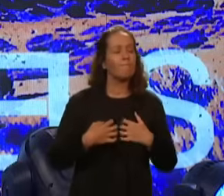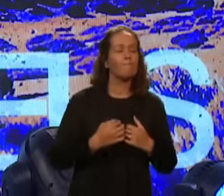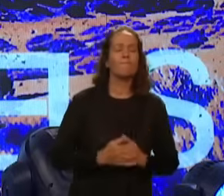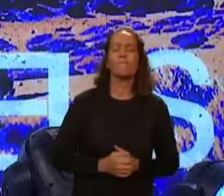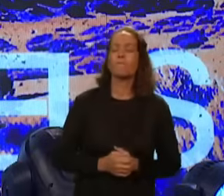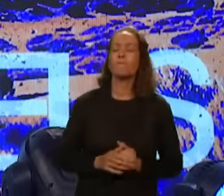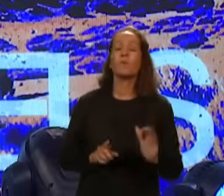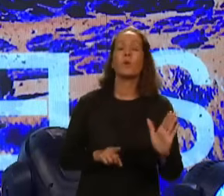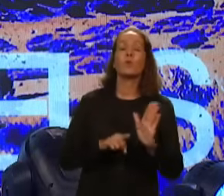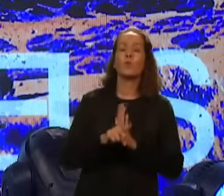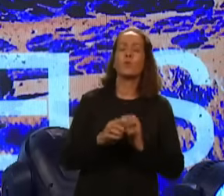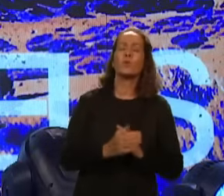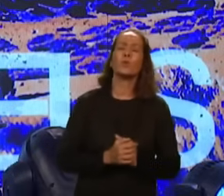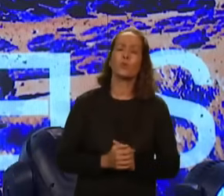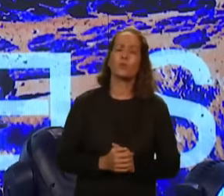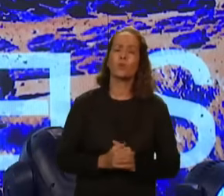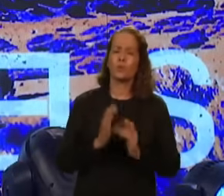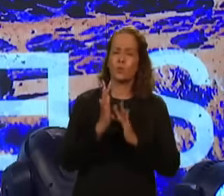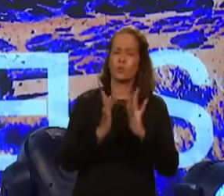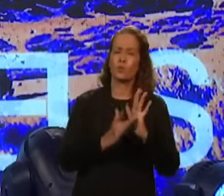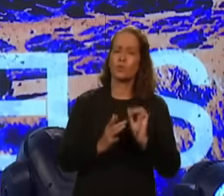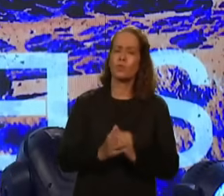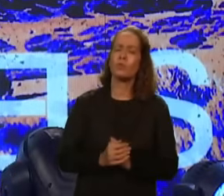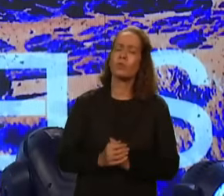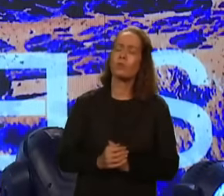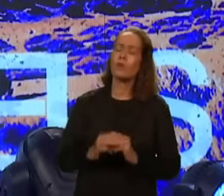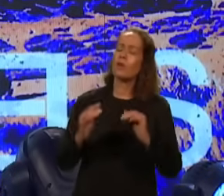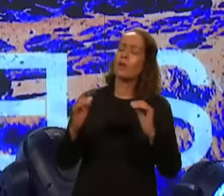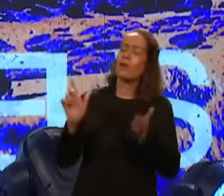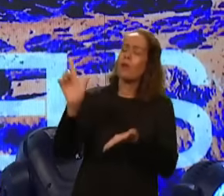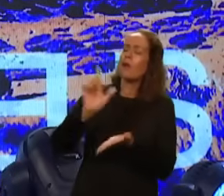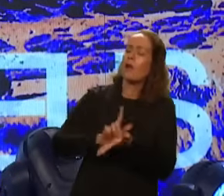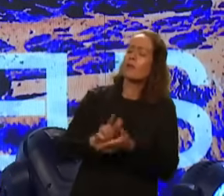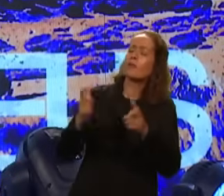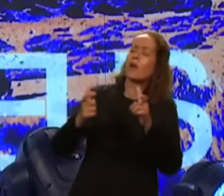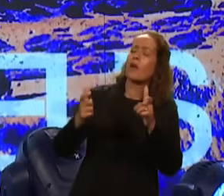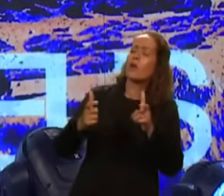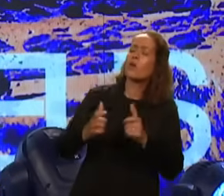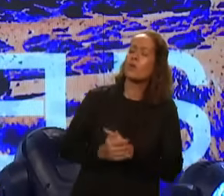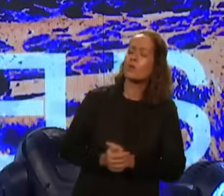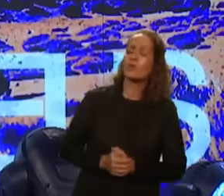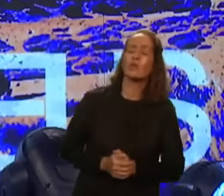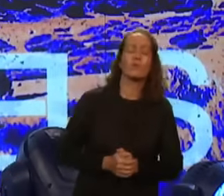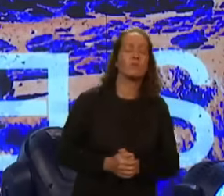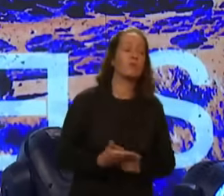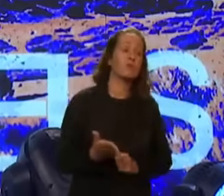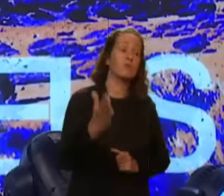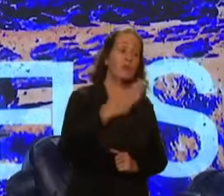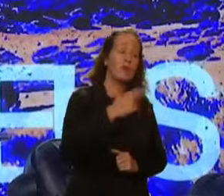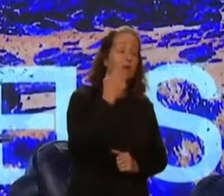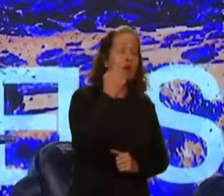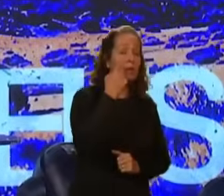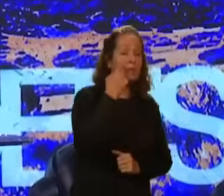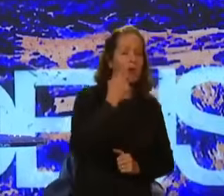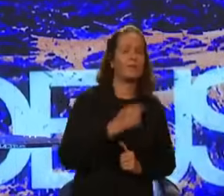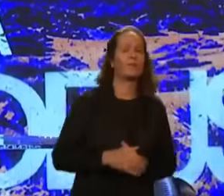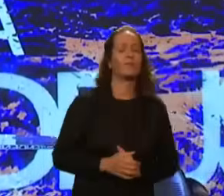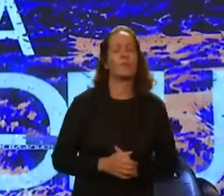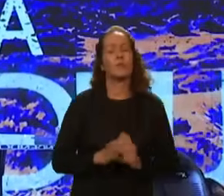colocaram? Perguntou ele. Vem e vê, Senhor, responderam eles. E Jesus